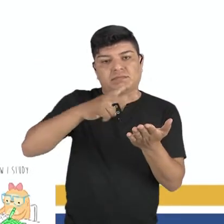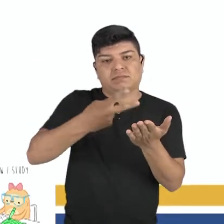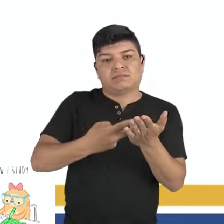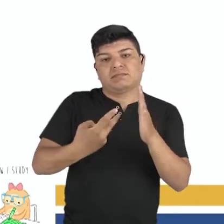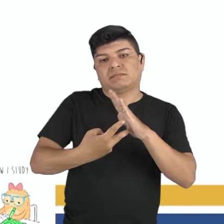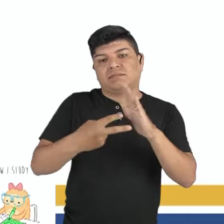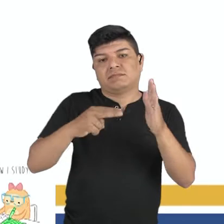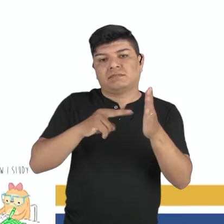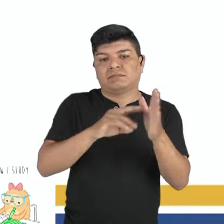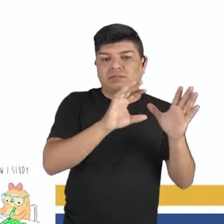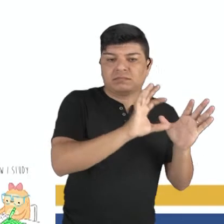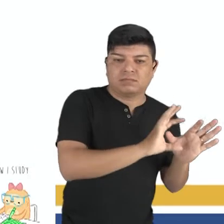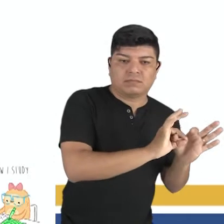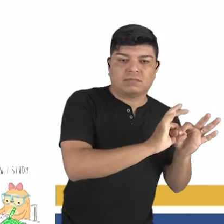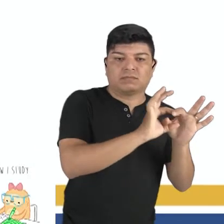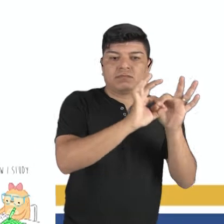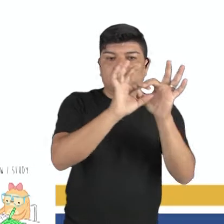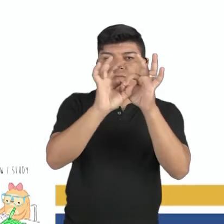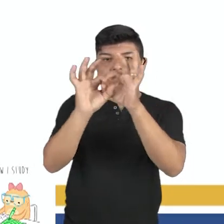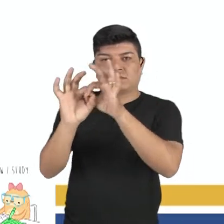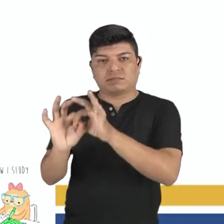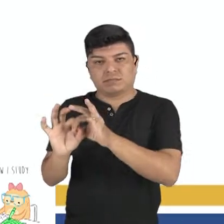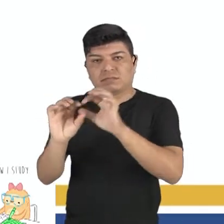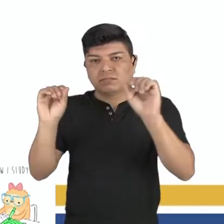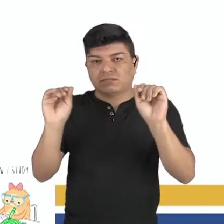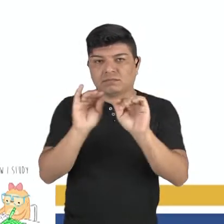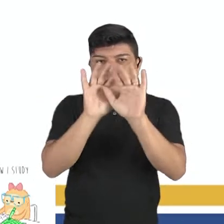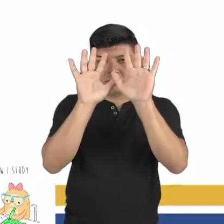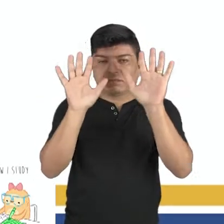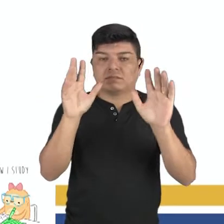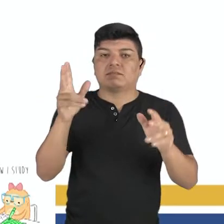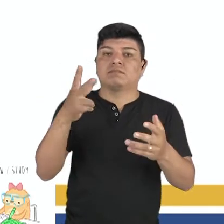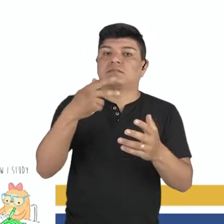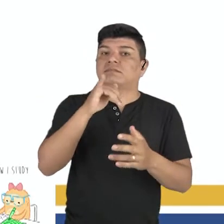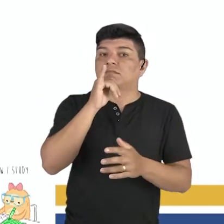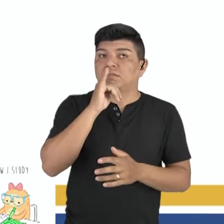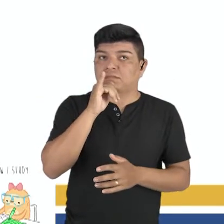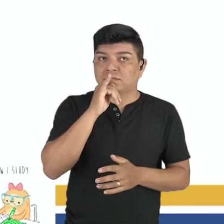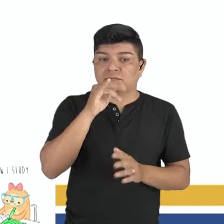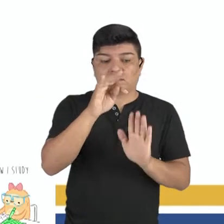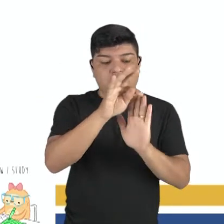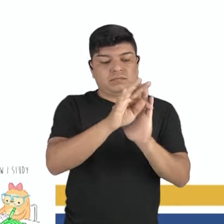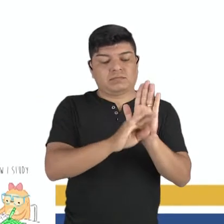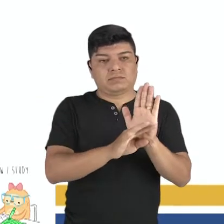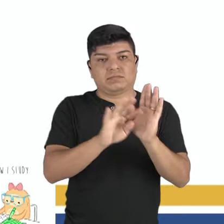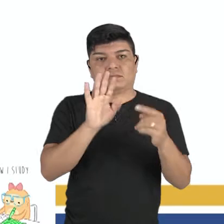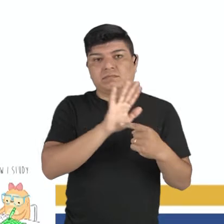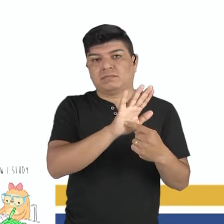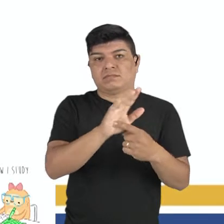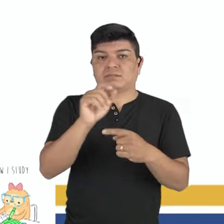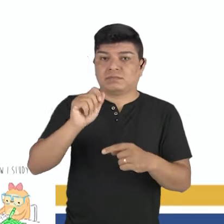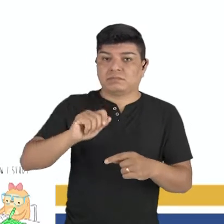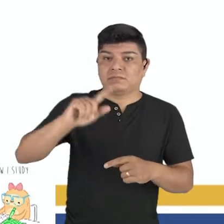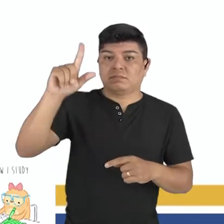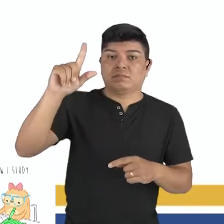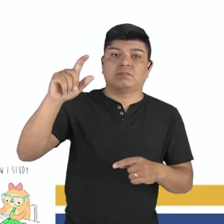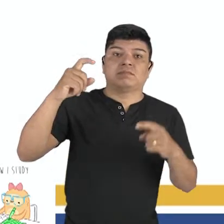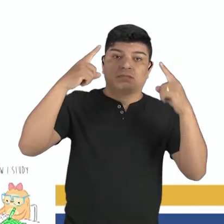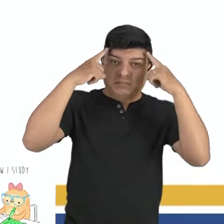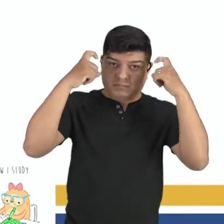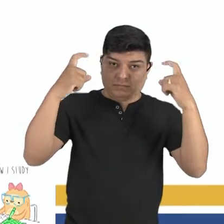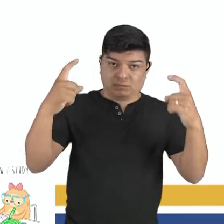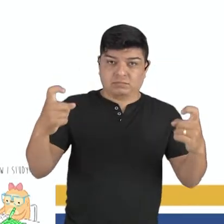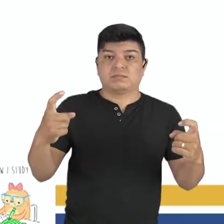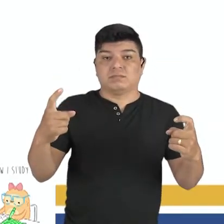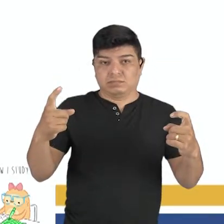sentido de um contexto ou o torna claro. Exemplo, num texto que associa o aumento da violência à programação